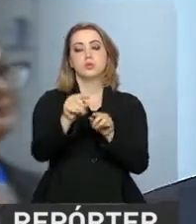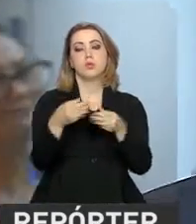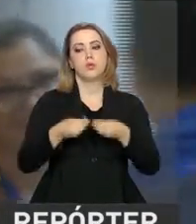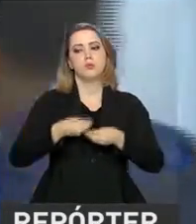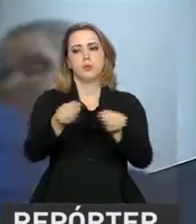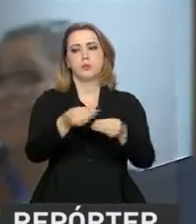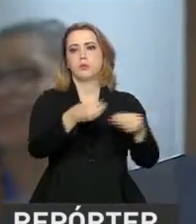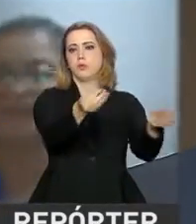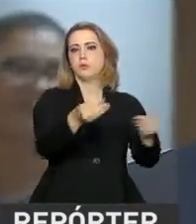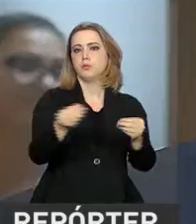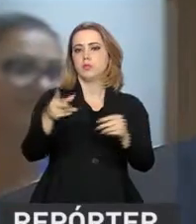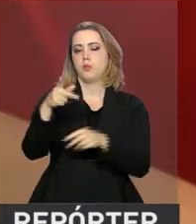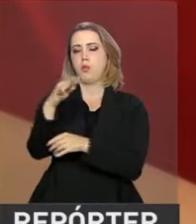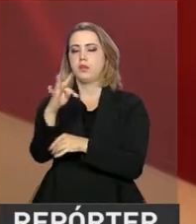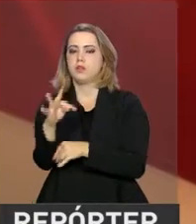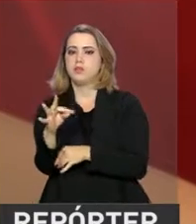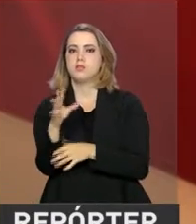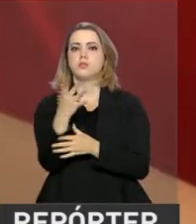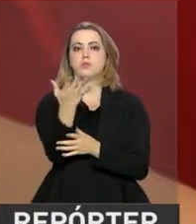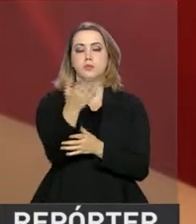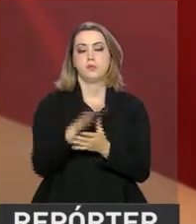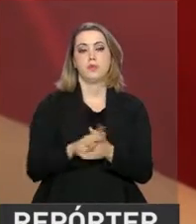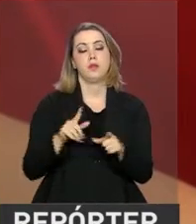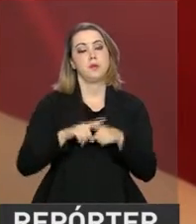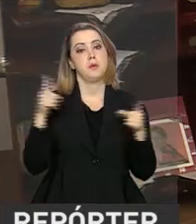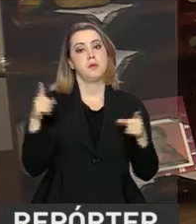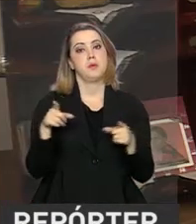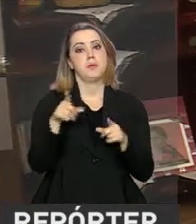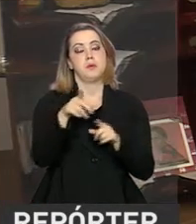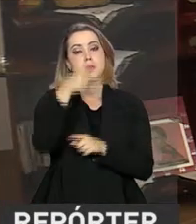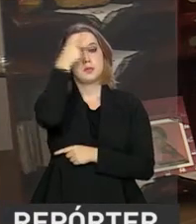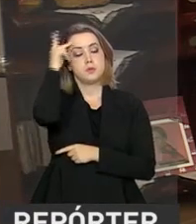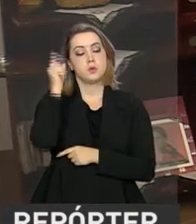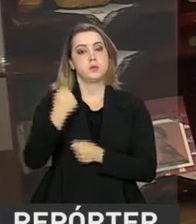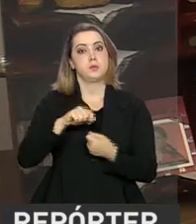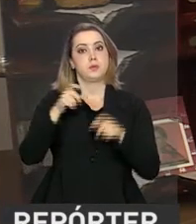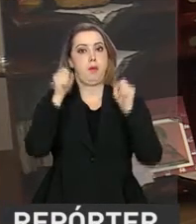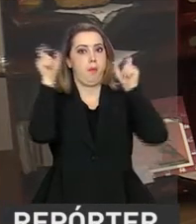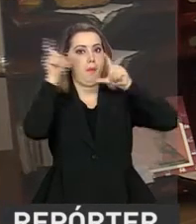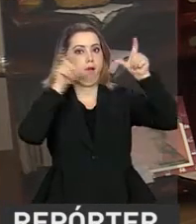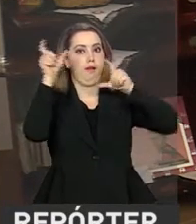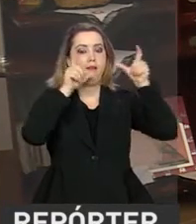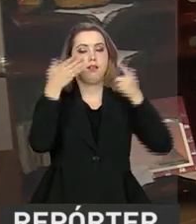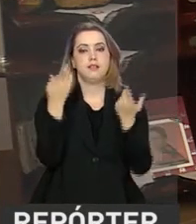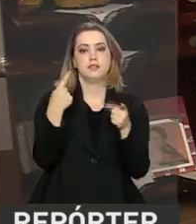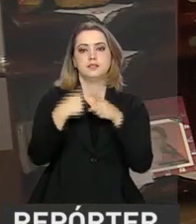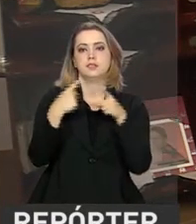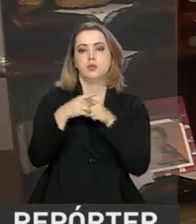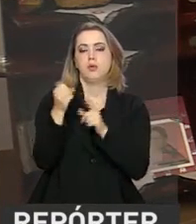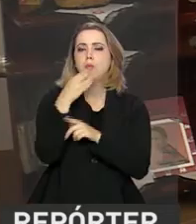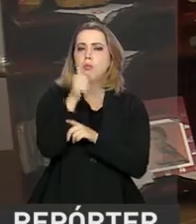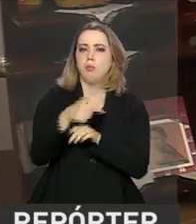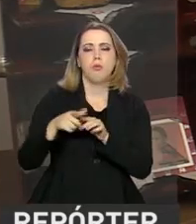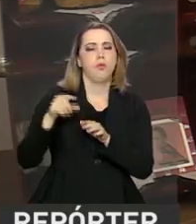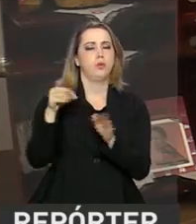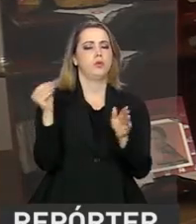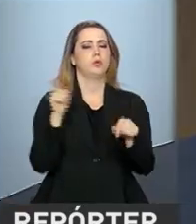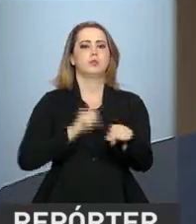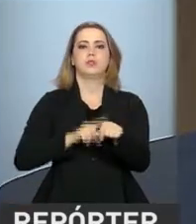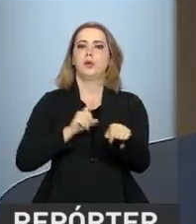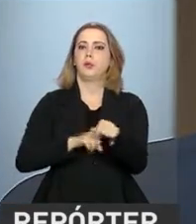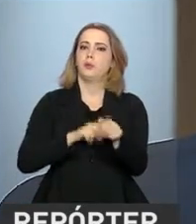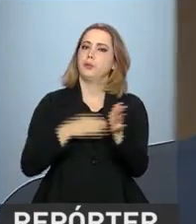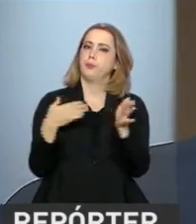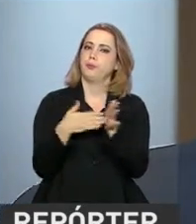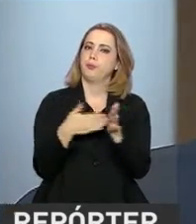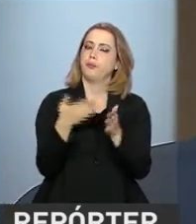distribuição durante um tempo é mas quem mora na região deve ficar ligado o bom mesmo é não deixar para a última hora a